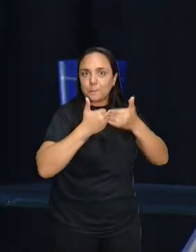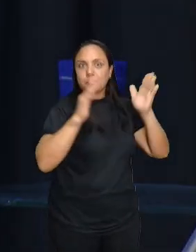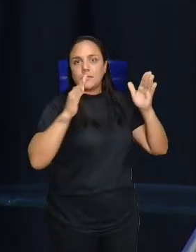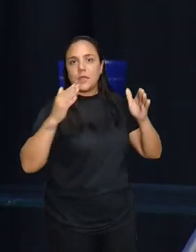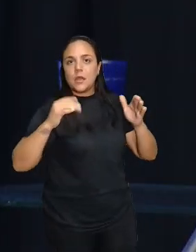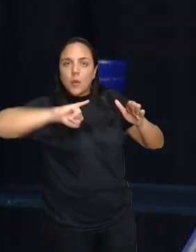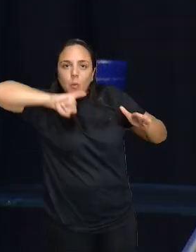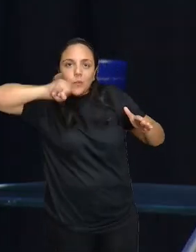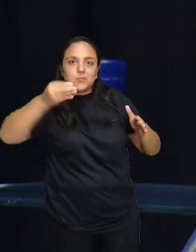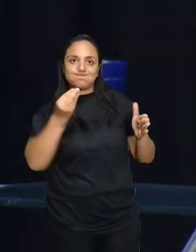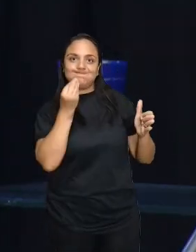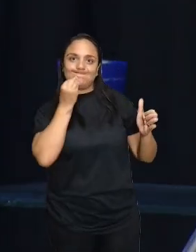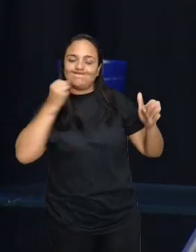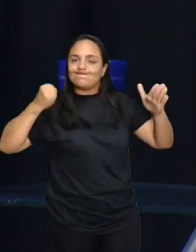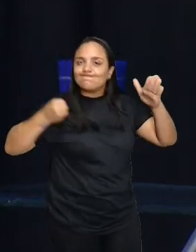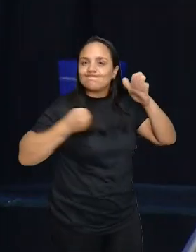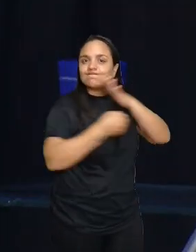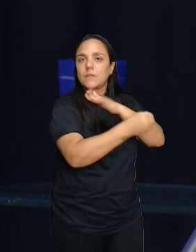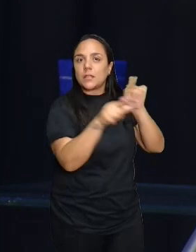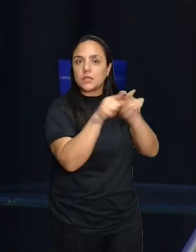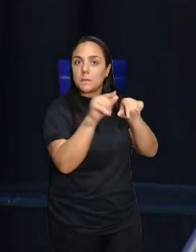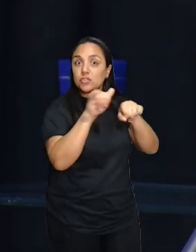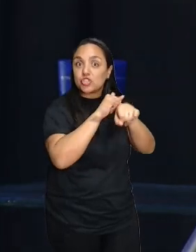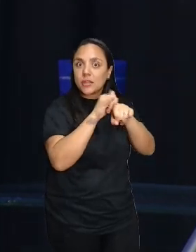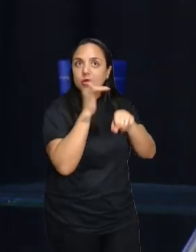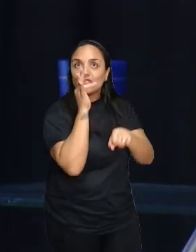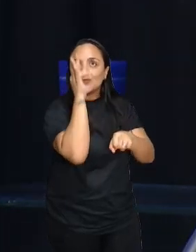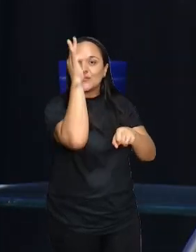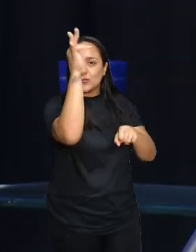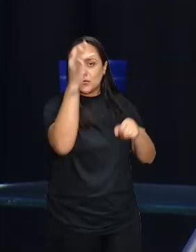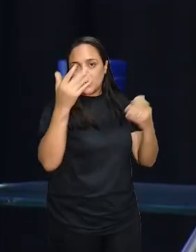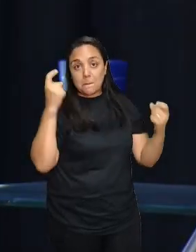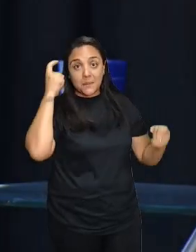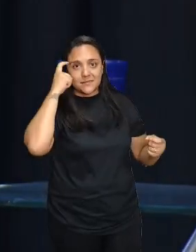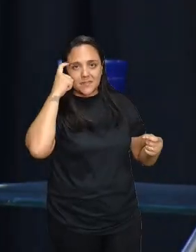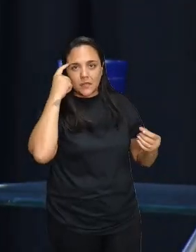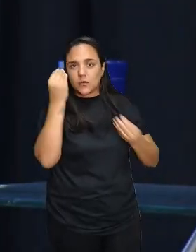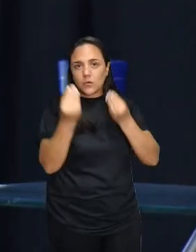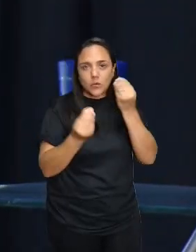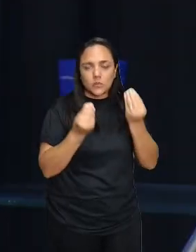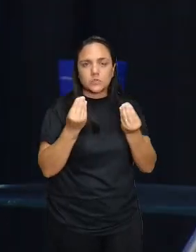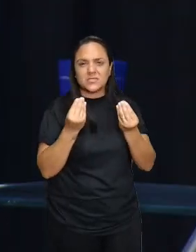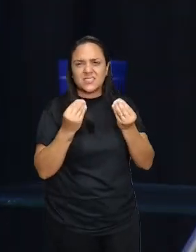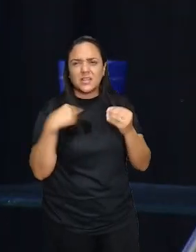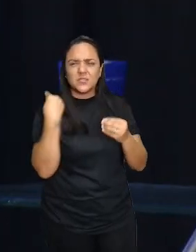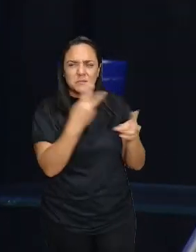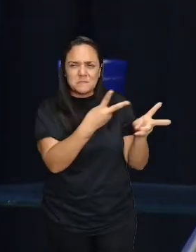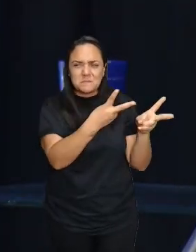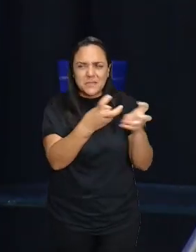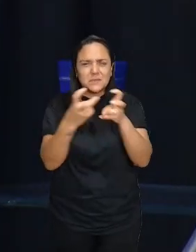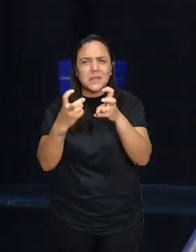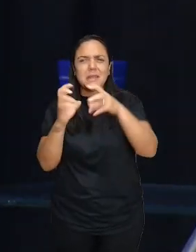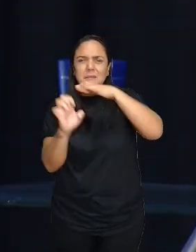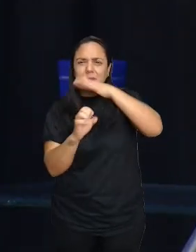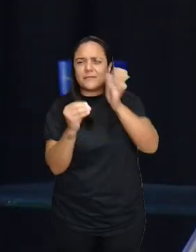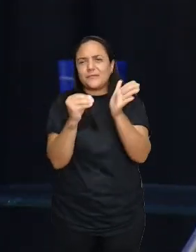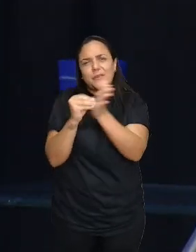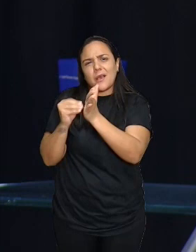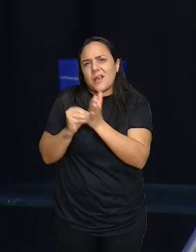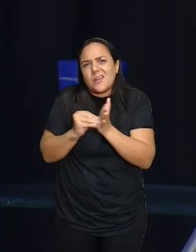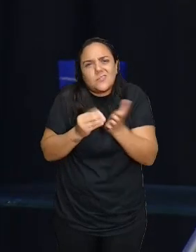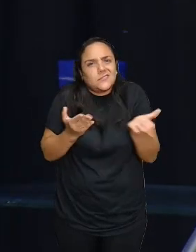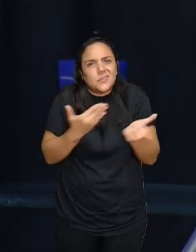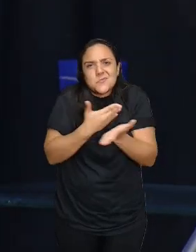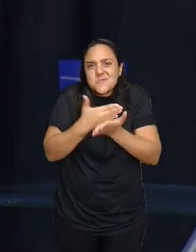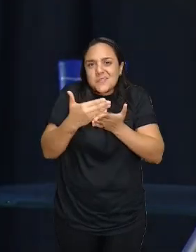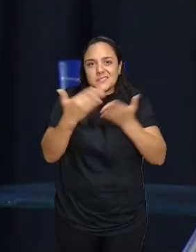principalmente estratégico, mas ainda está longe de ser prioridade. A gente vê que a maior parte das empresas ainda não olha. Está começando agora, né, o